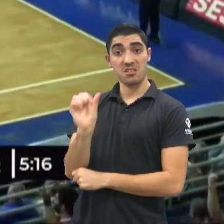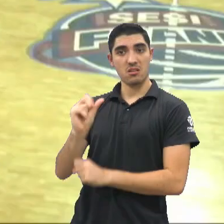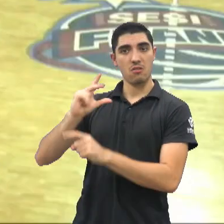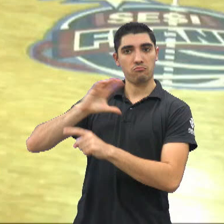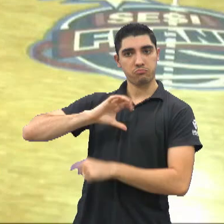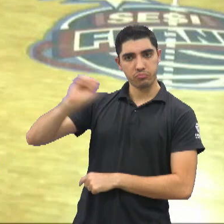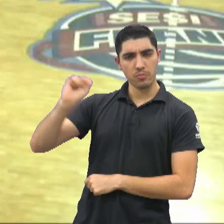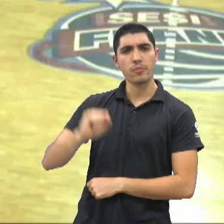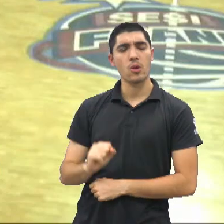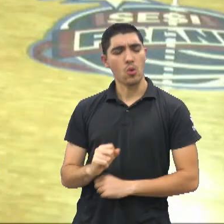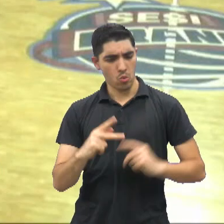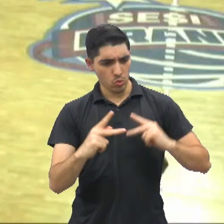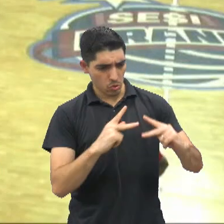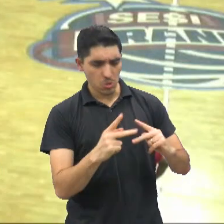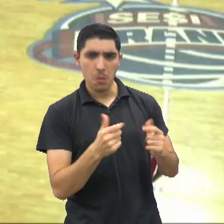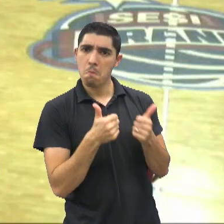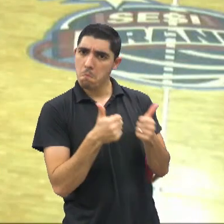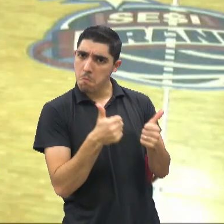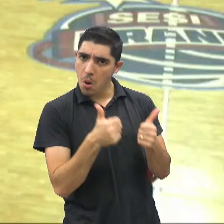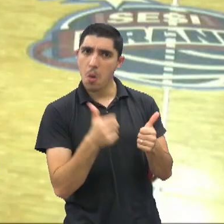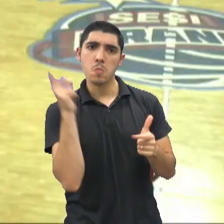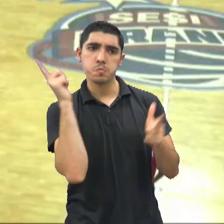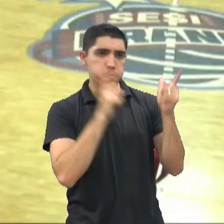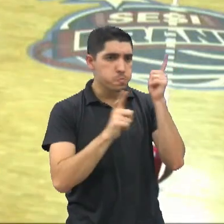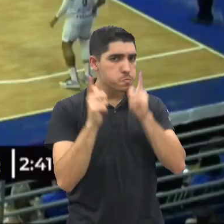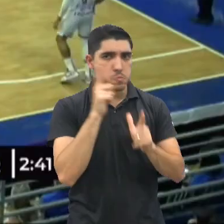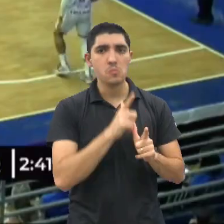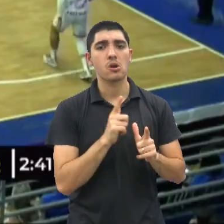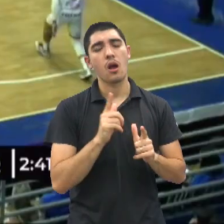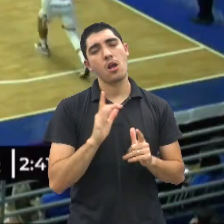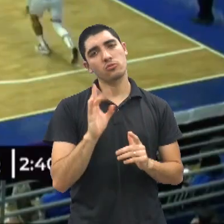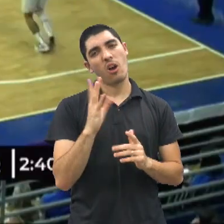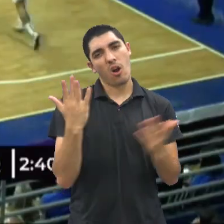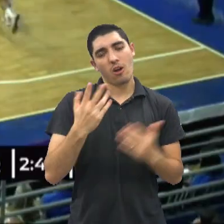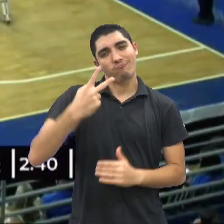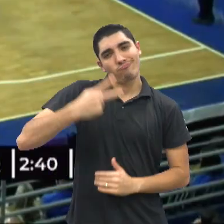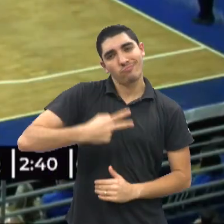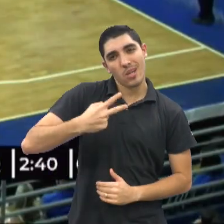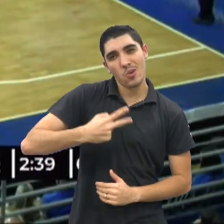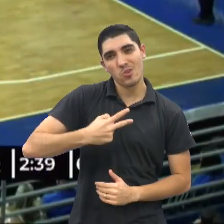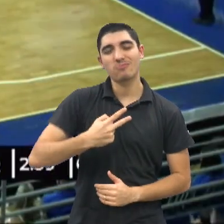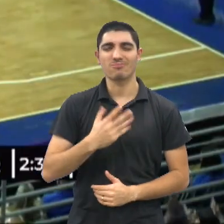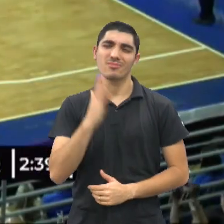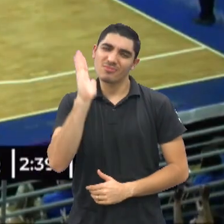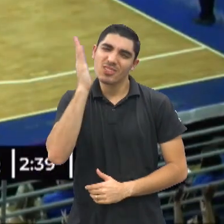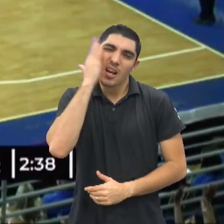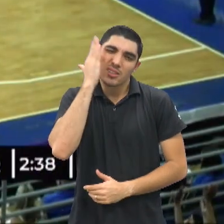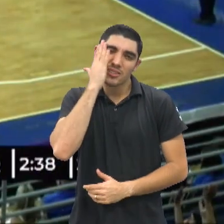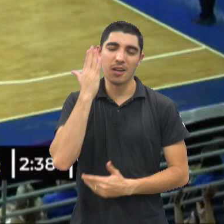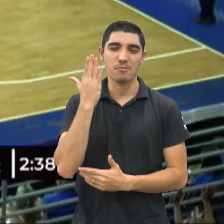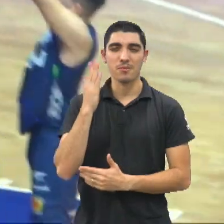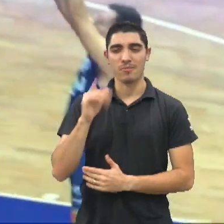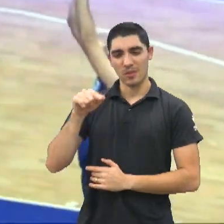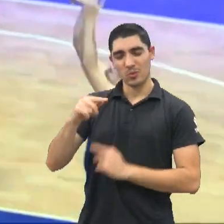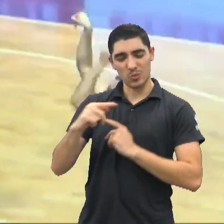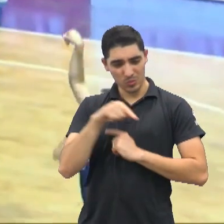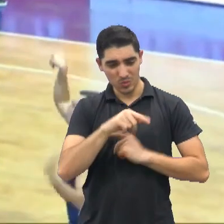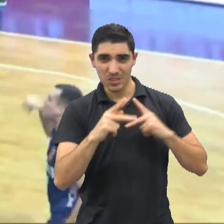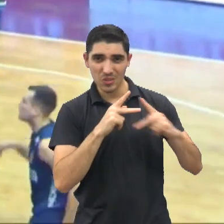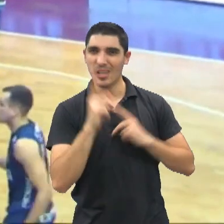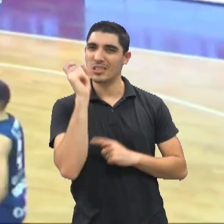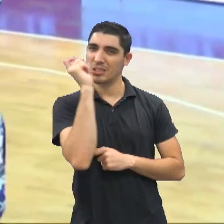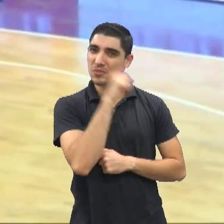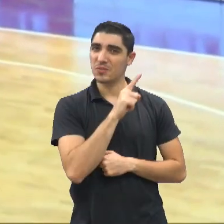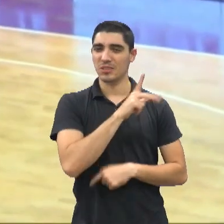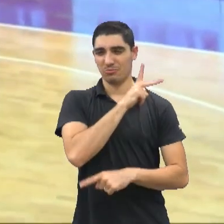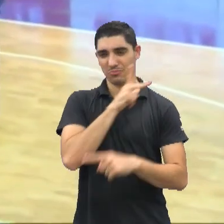muito boa diga assim de passagem de iria Neto ficou com o vice a gente sabia né Brunão seria muito difícil pra equipe do São José conquistar o título